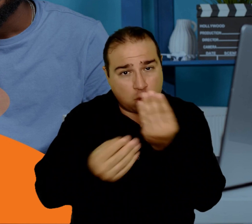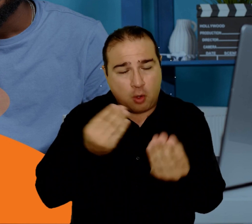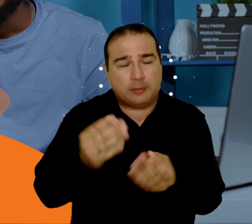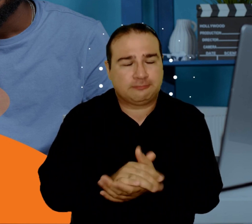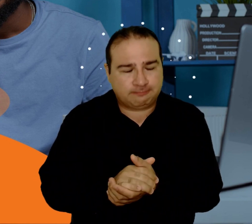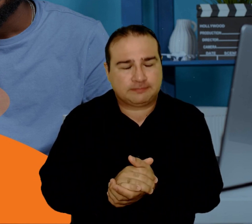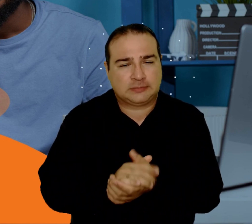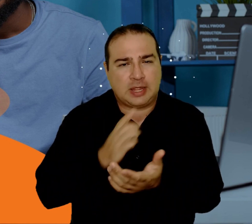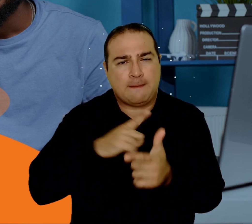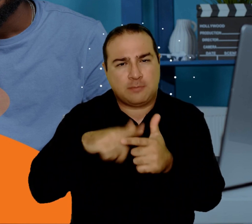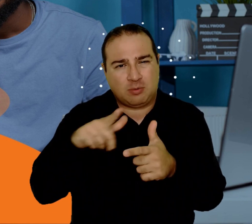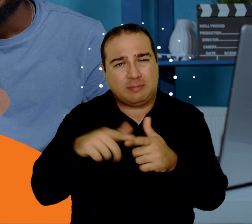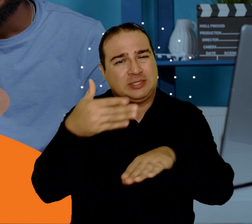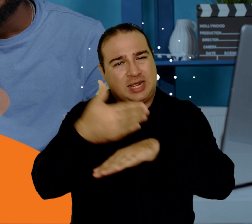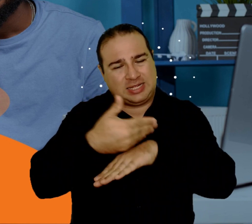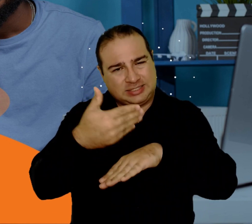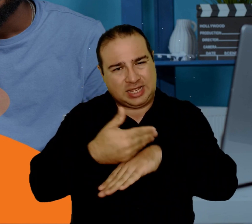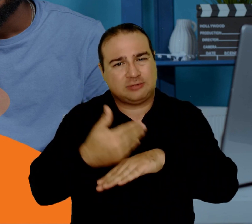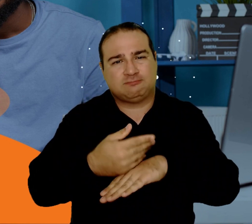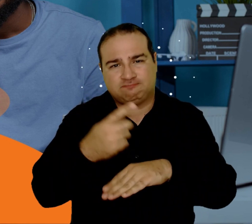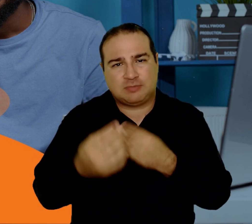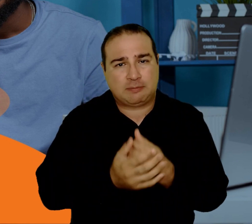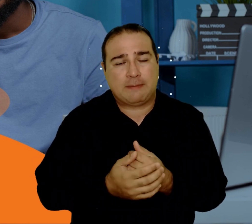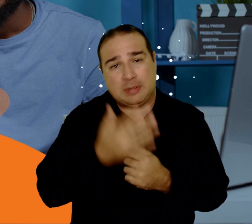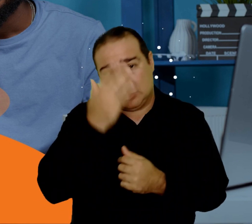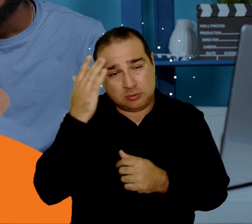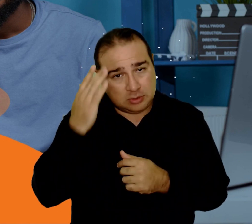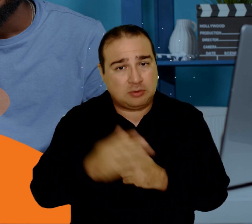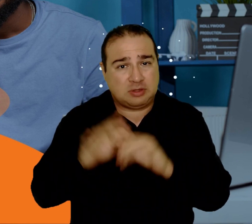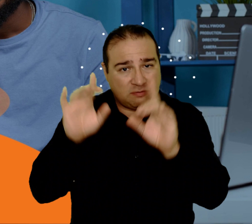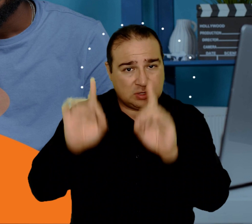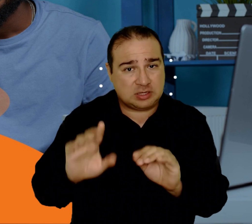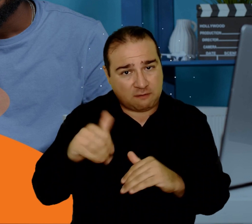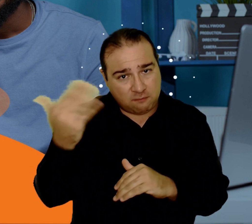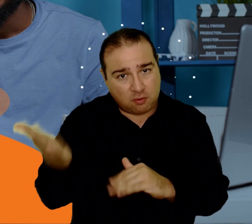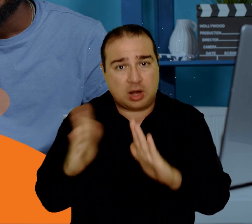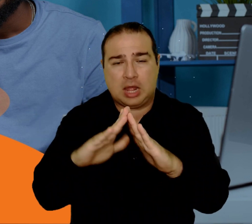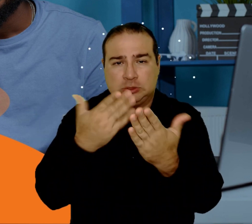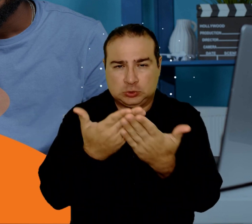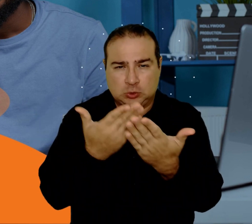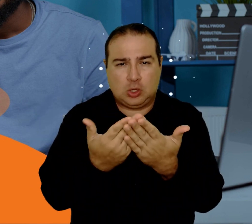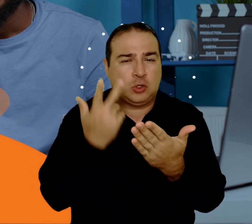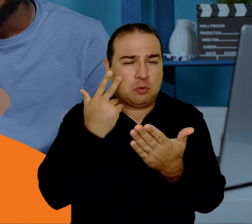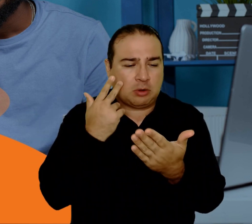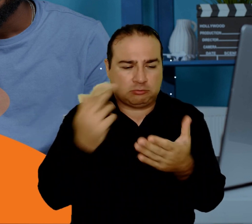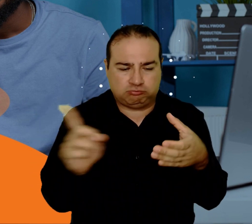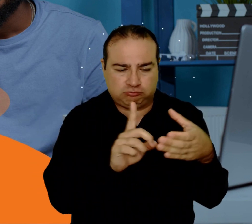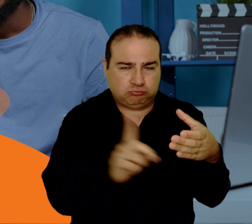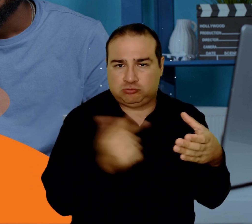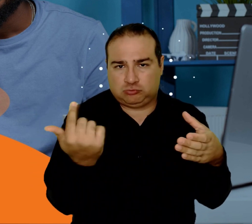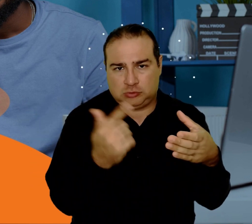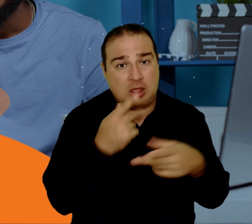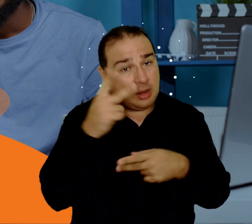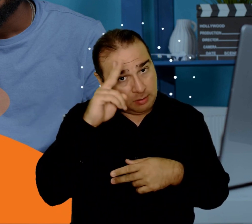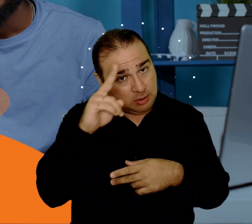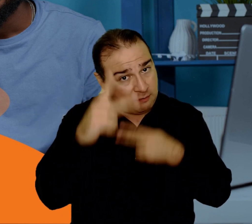eu começaria por um importante problema de acesso, quer dizer, muita gente com deficiência está fora do sistema educacional, lembrando aqueles